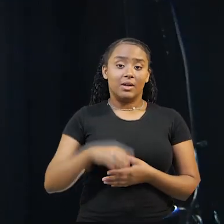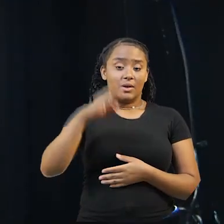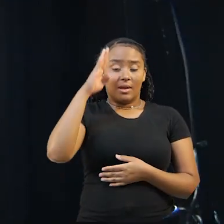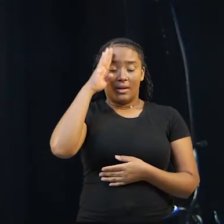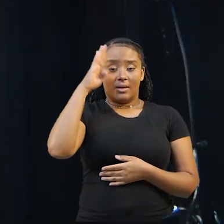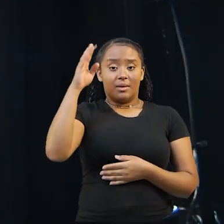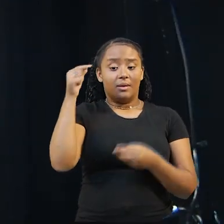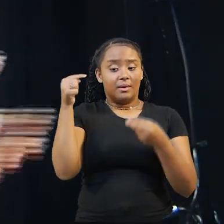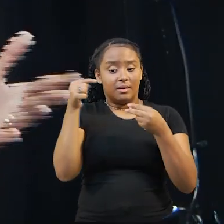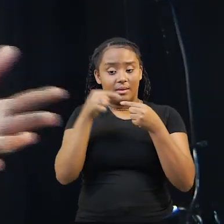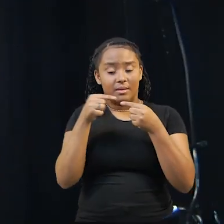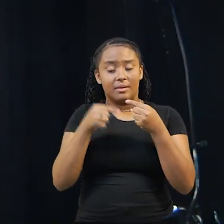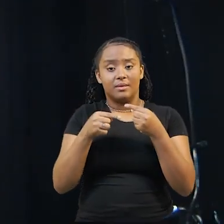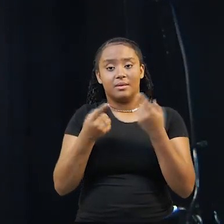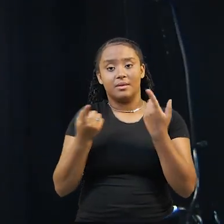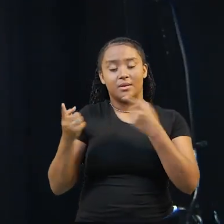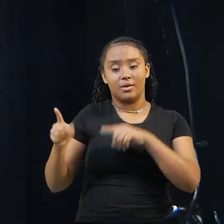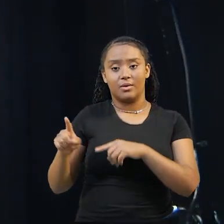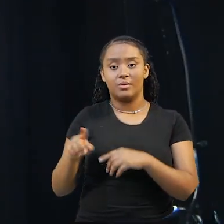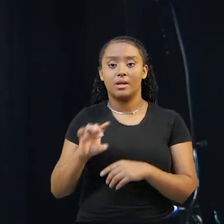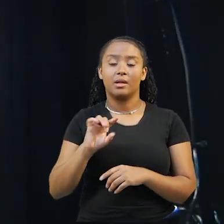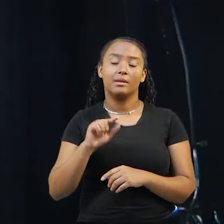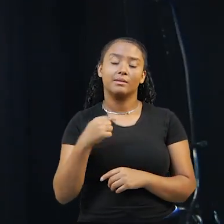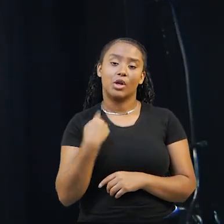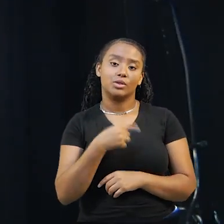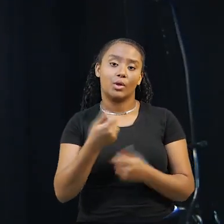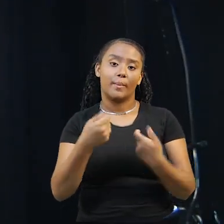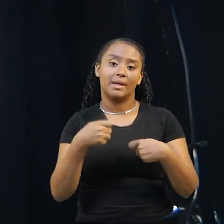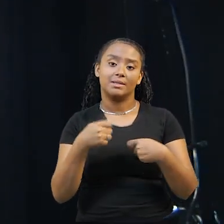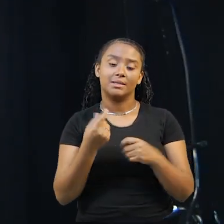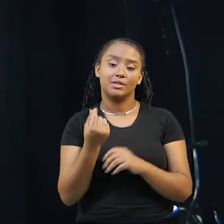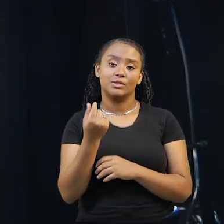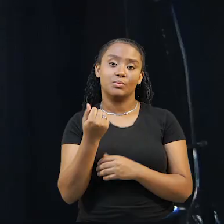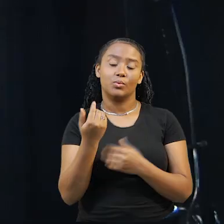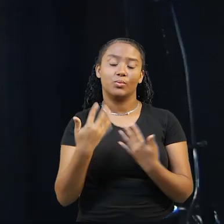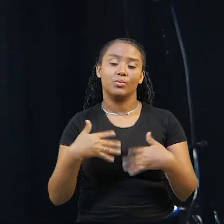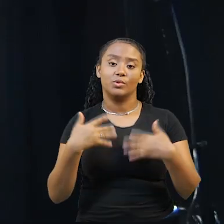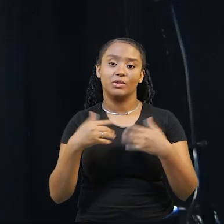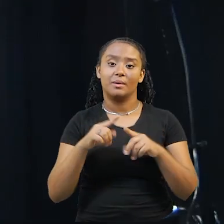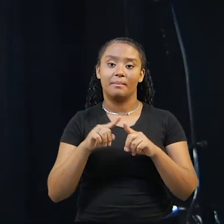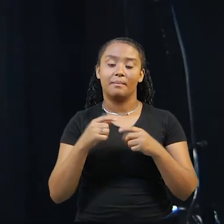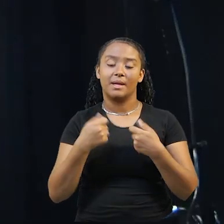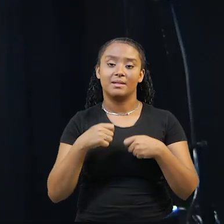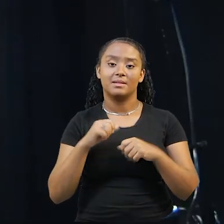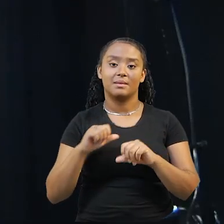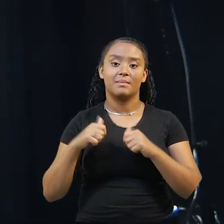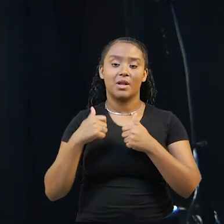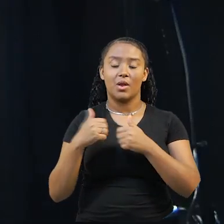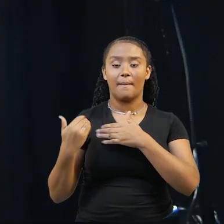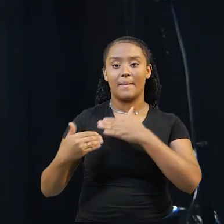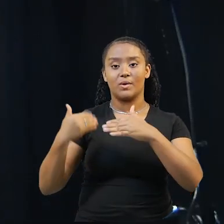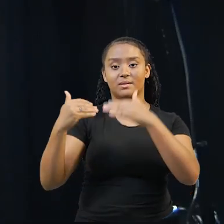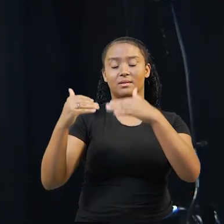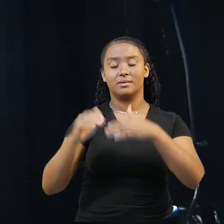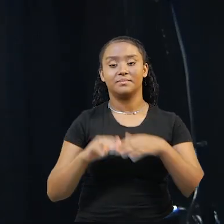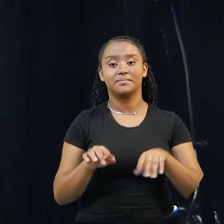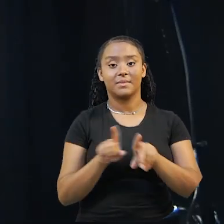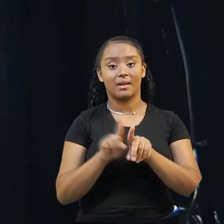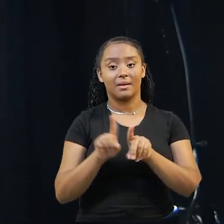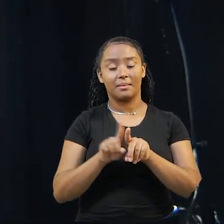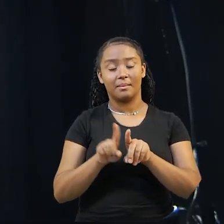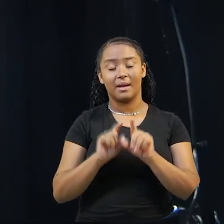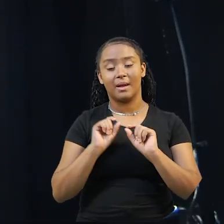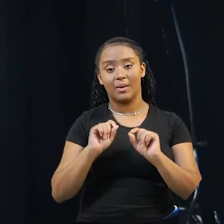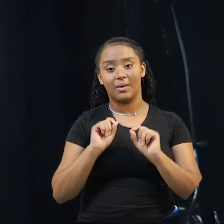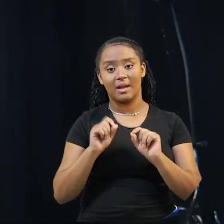prioridade da nossa gestão. E para isso a gente não precisa de muito dinheiro, né? Assim, a gente precisa melhorar processo. A outra prioridade é a